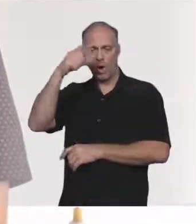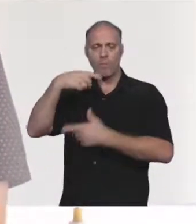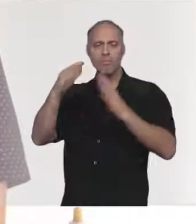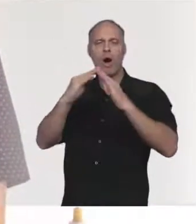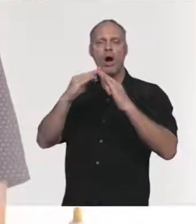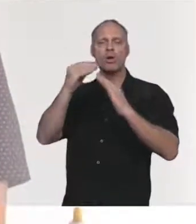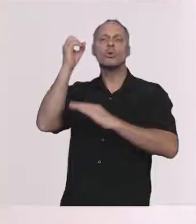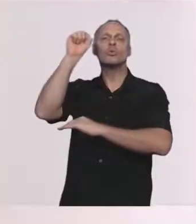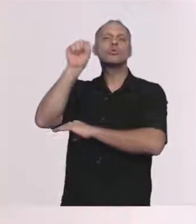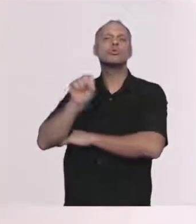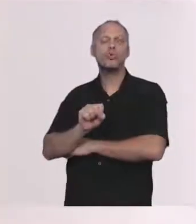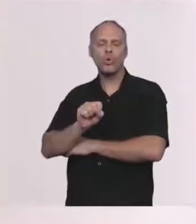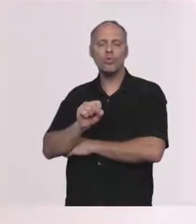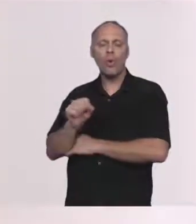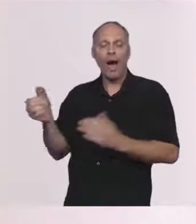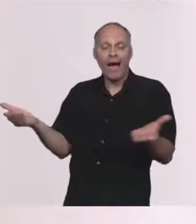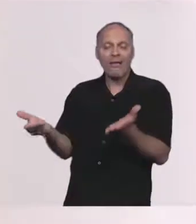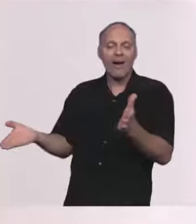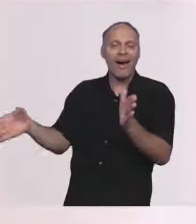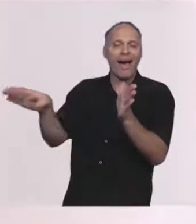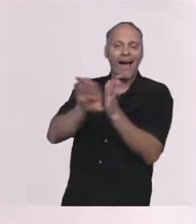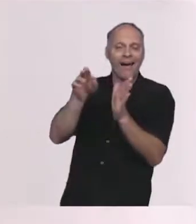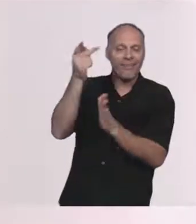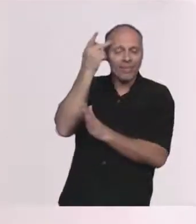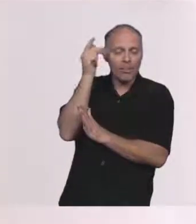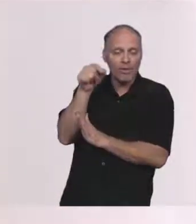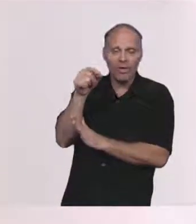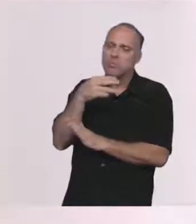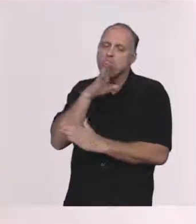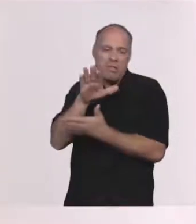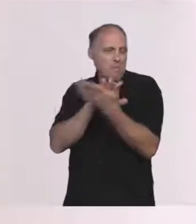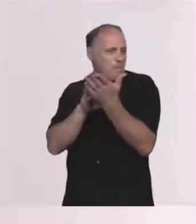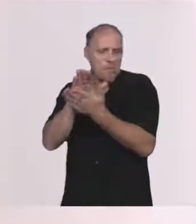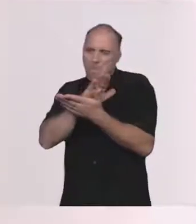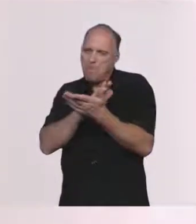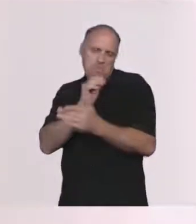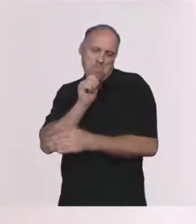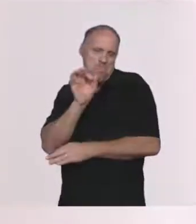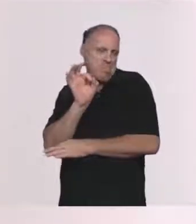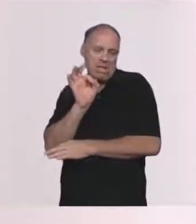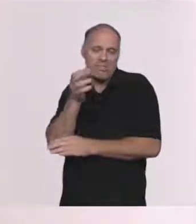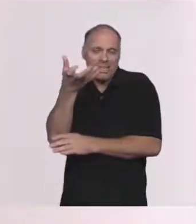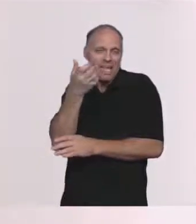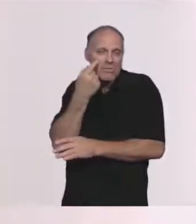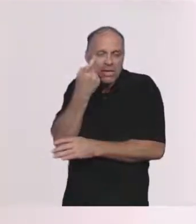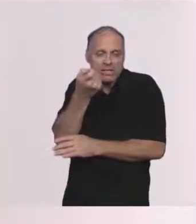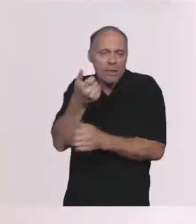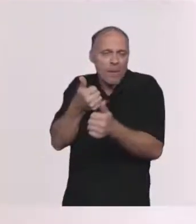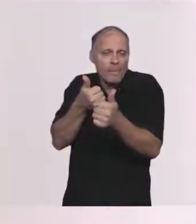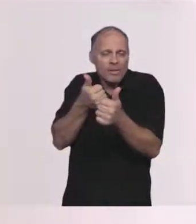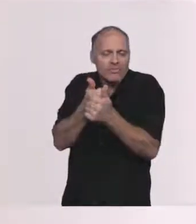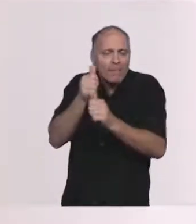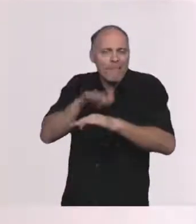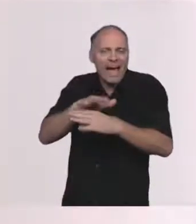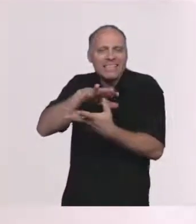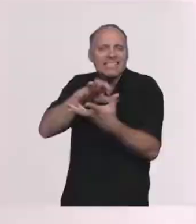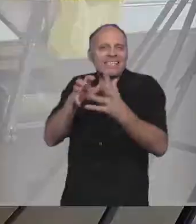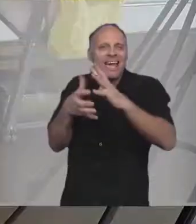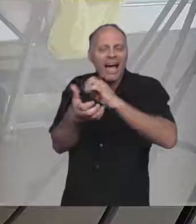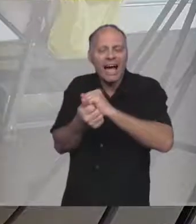São Paulo e não conheço ninguém, mas tenho interesse de me aproximar do meio das artes. Eu